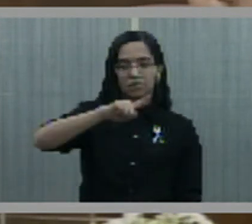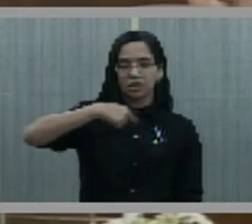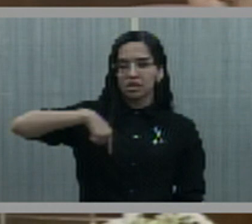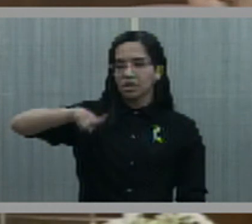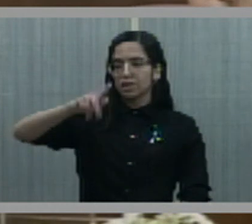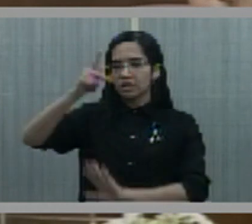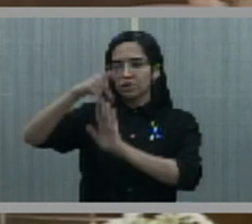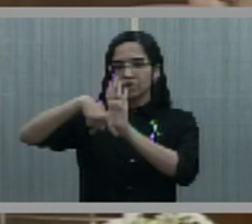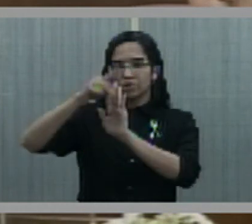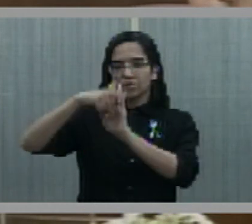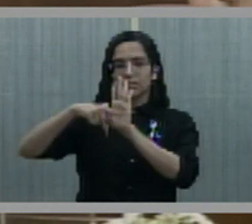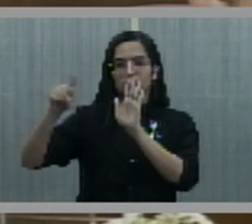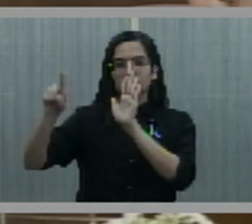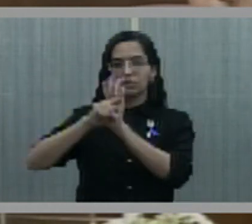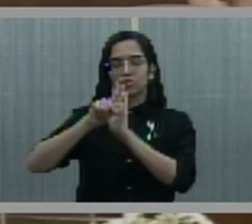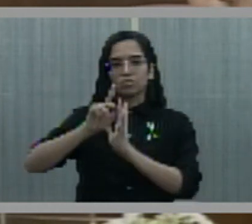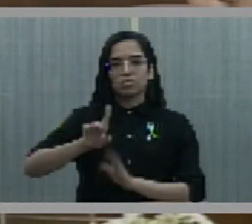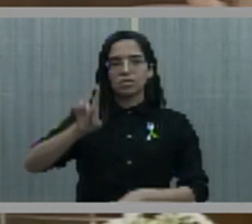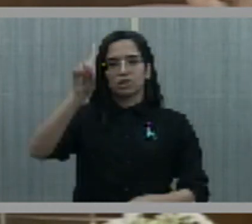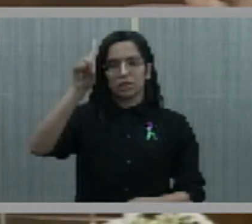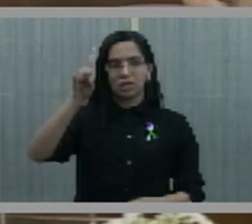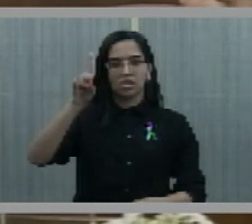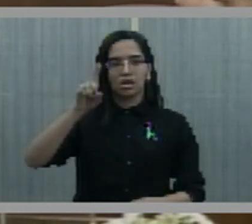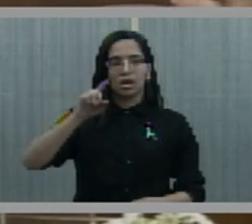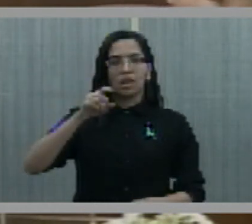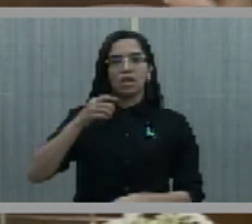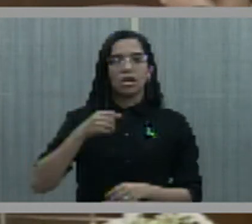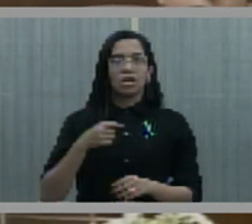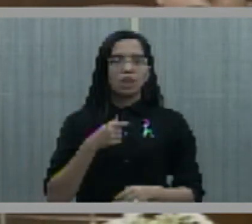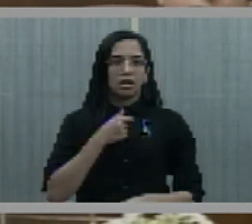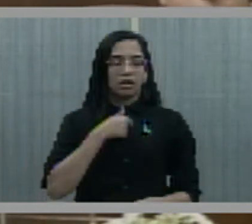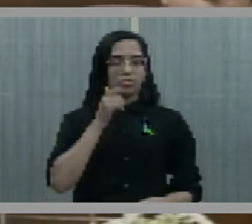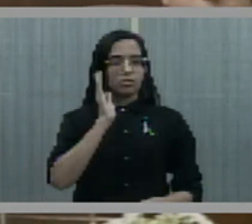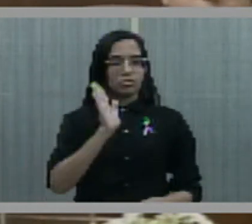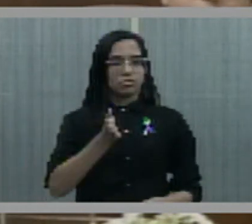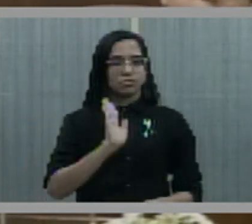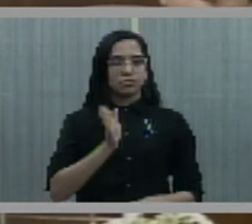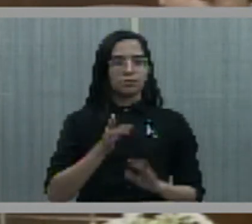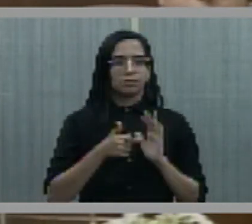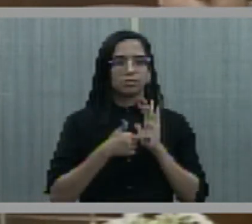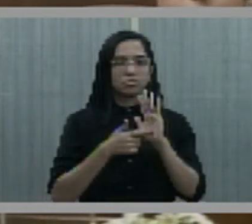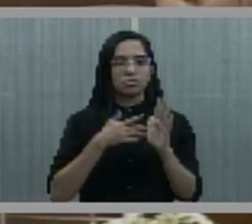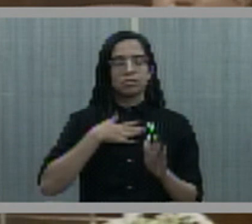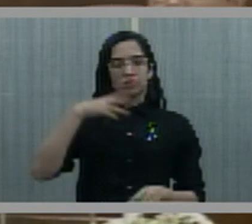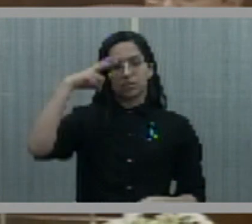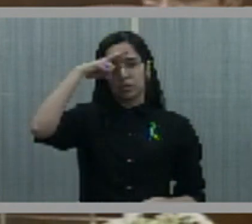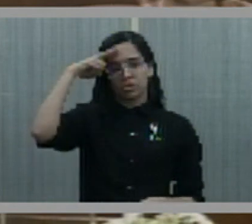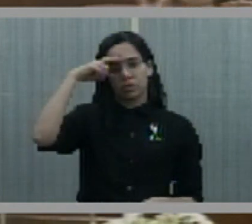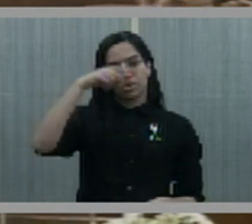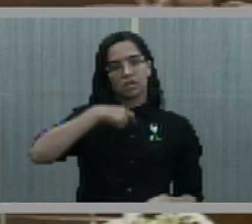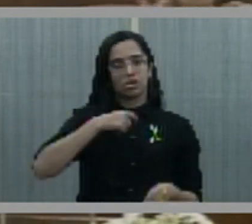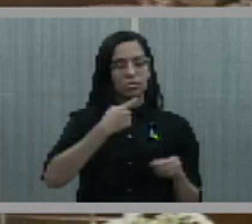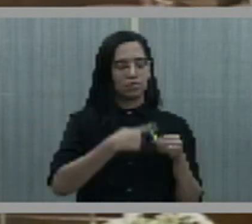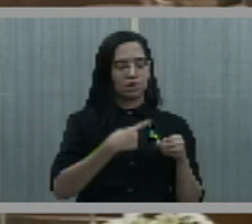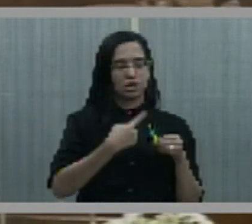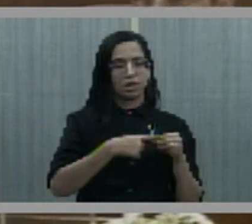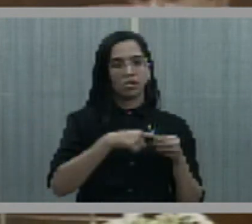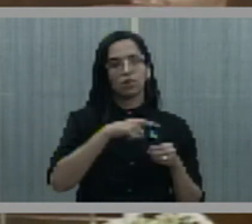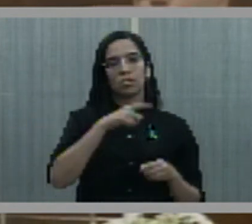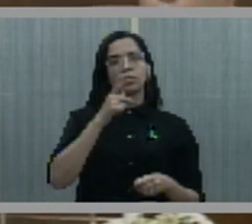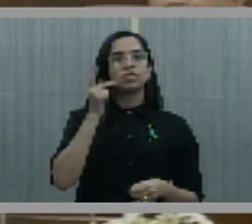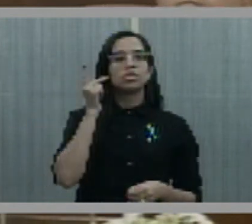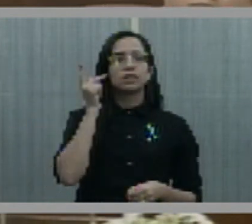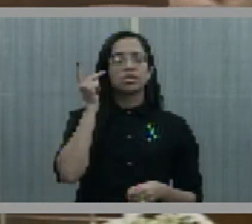Deus. Como apresenta a minha biografia enviada a esta casa, deixei o aconchego do meu interior paulista e muito cedo